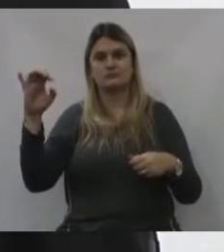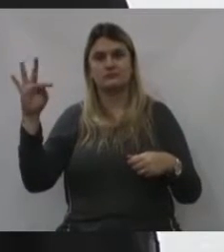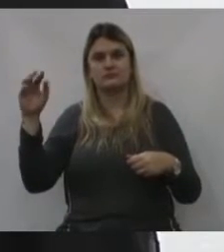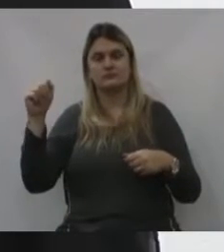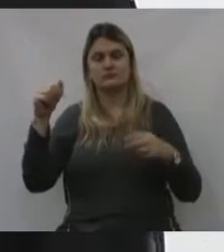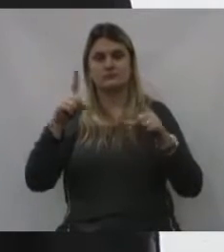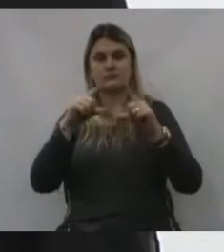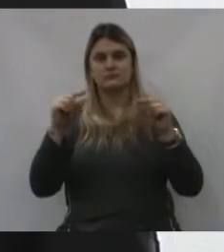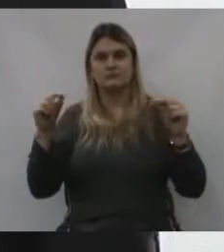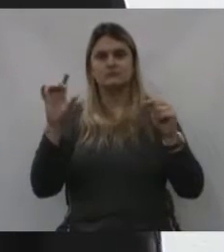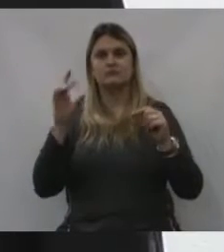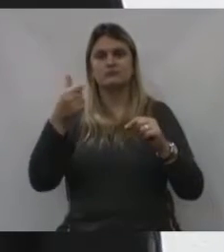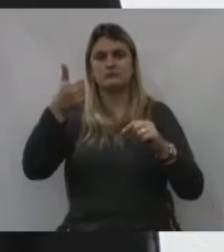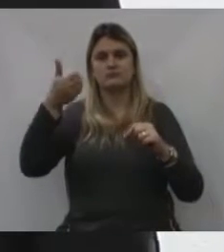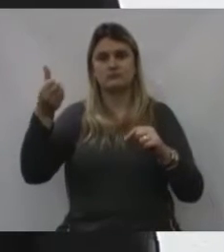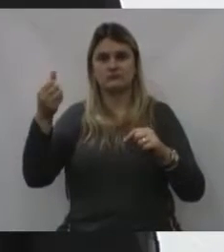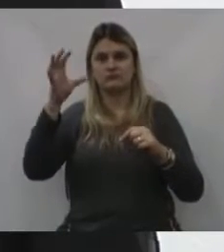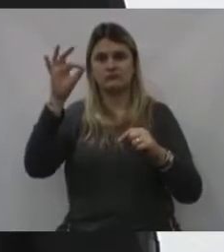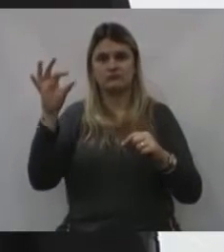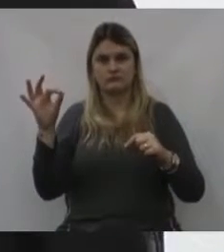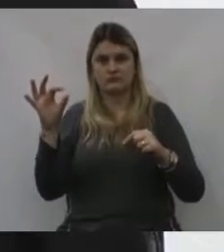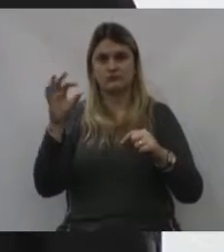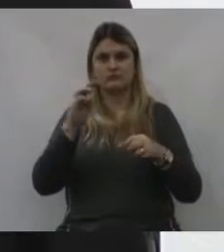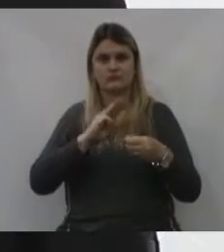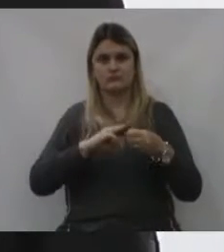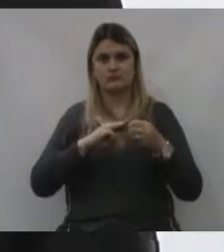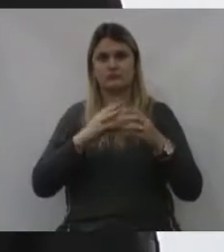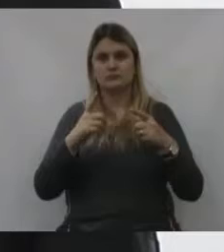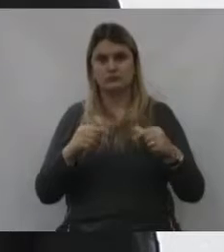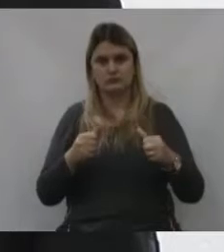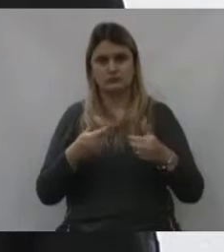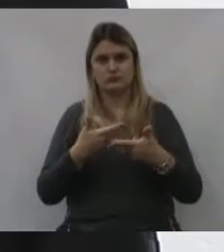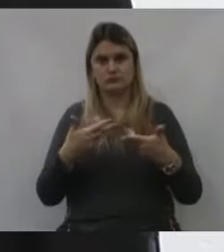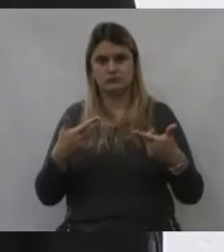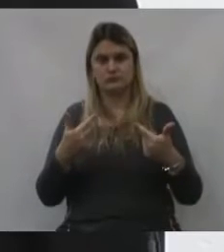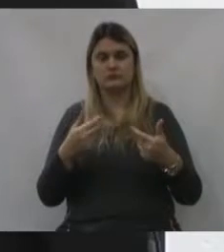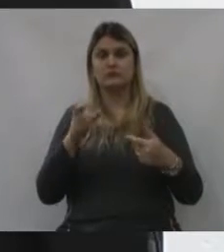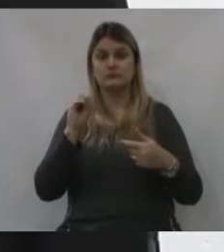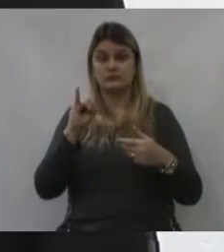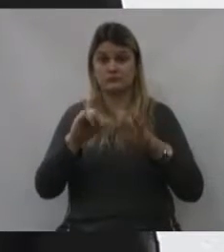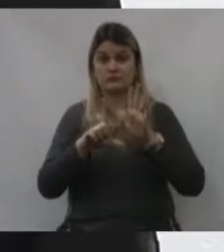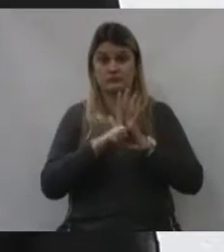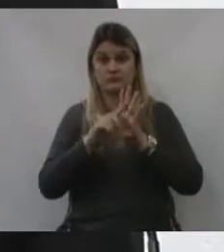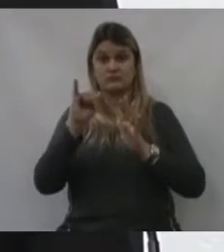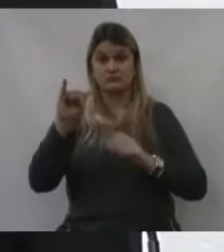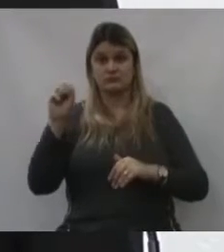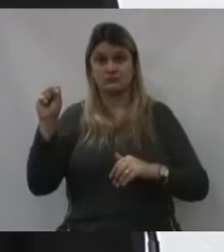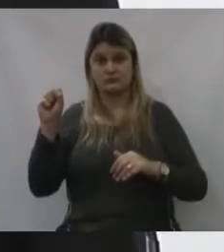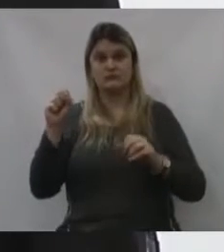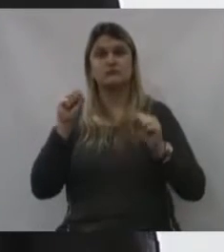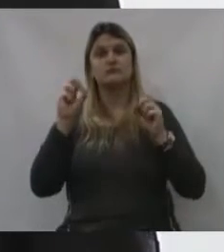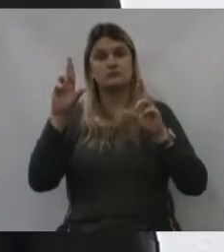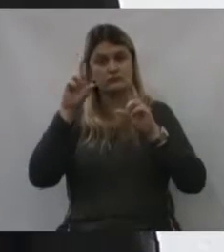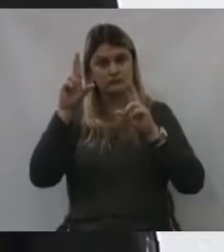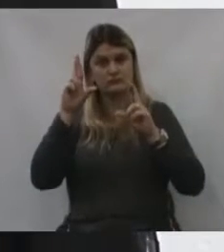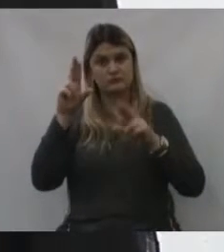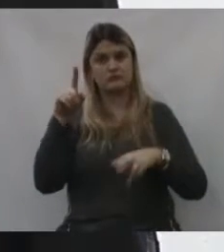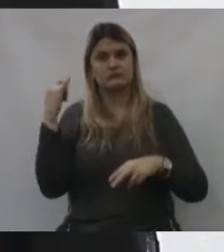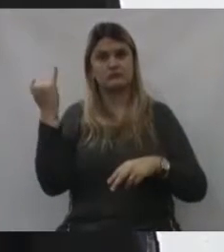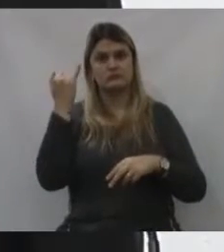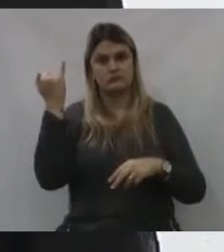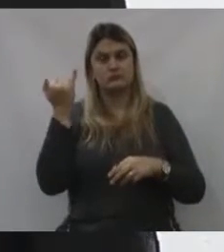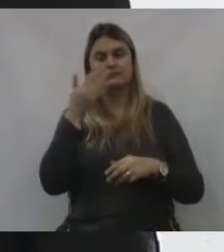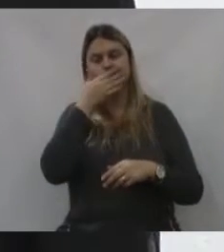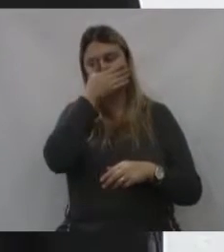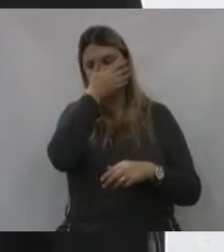receita em Brasília e só 16% nos municípios onde tudo acontece, né? Então, felizmente, essa lei do ISS-QN sobre os cartões, eu acho que vai